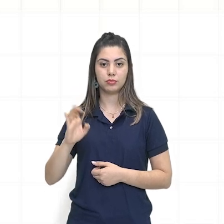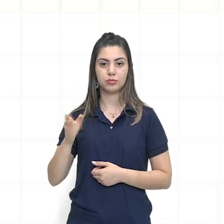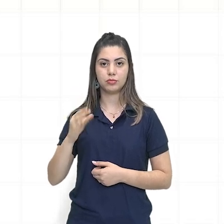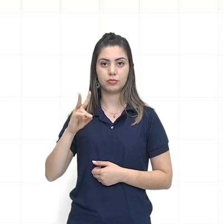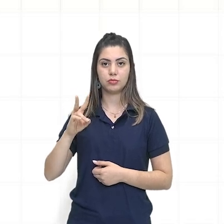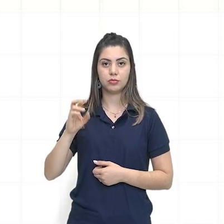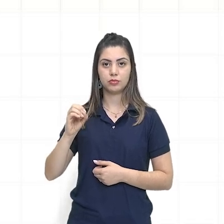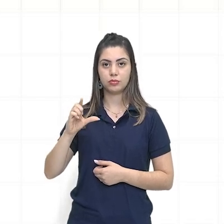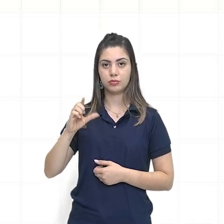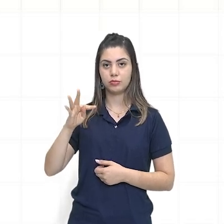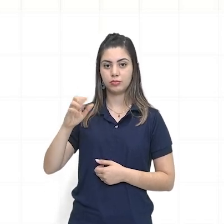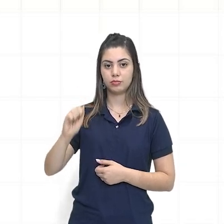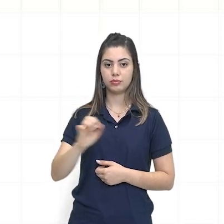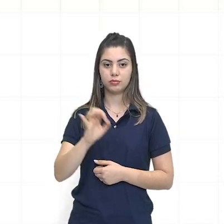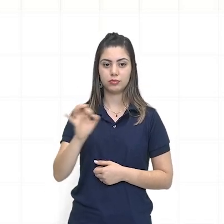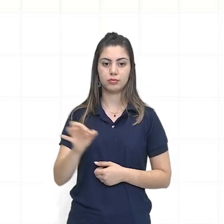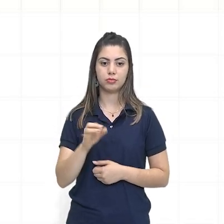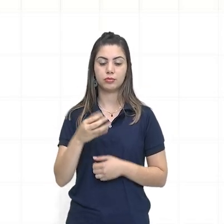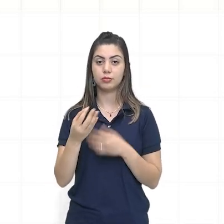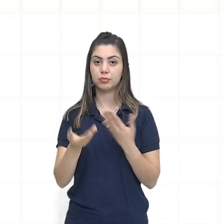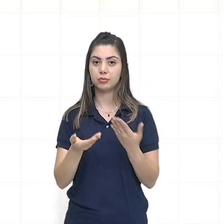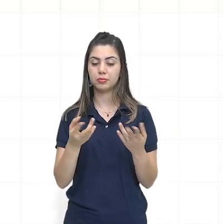só, ele sobe